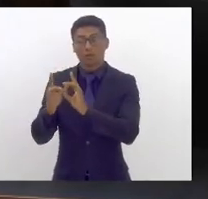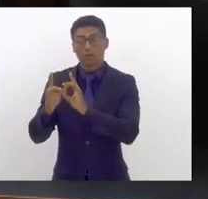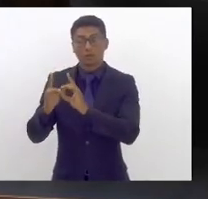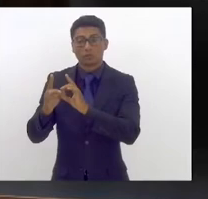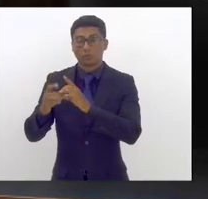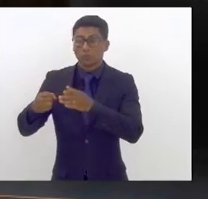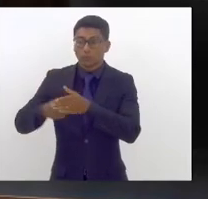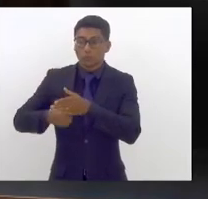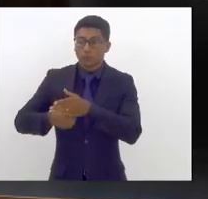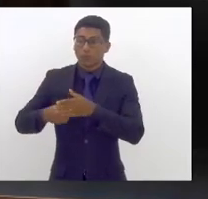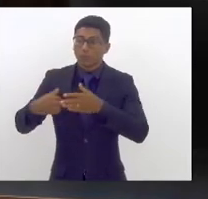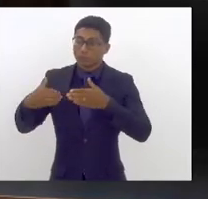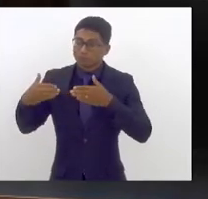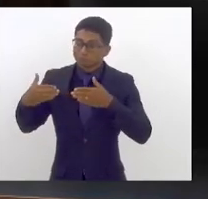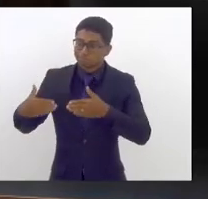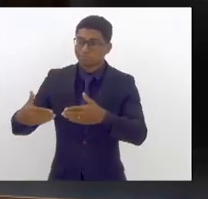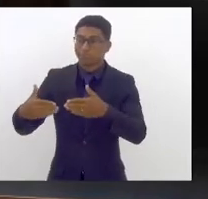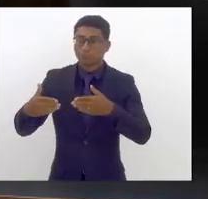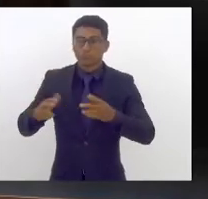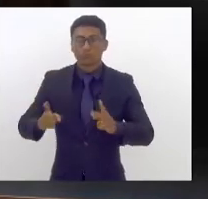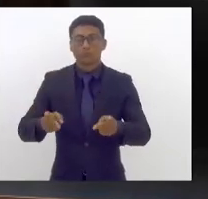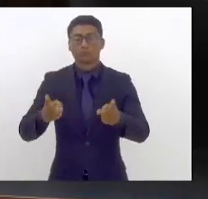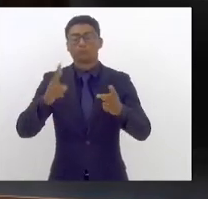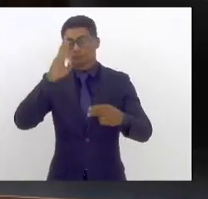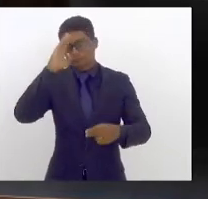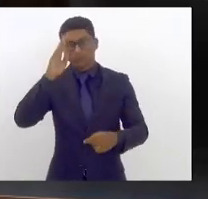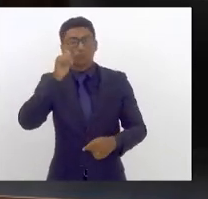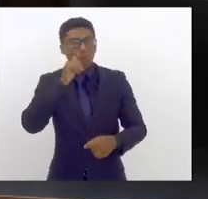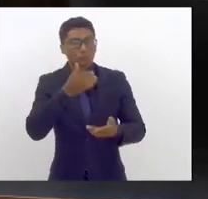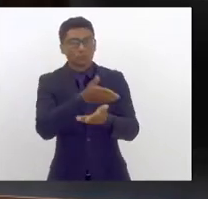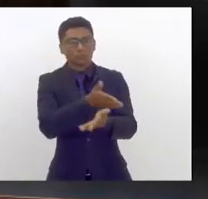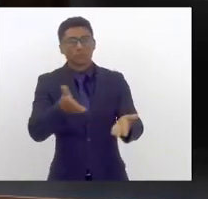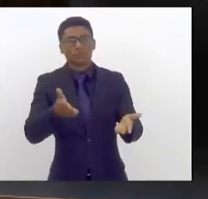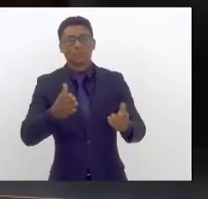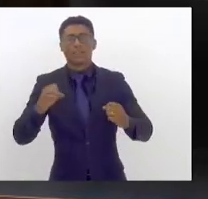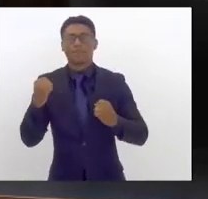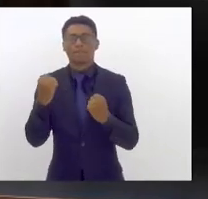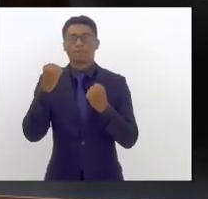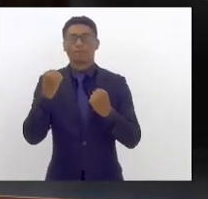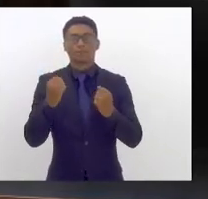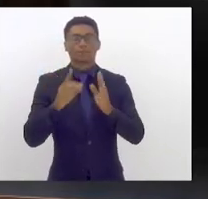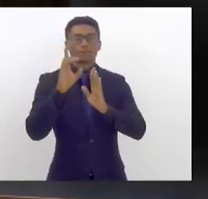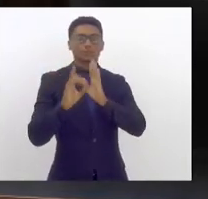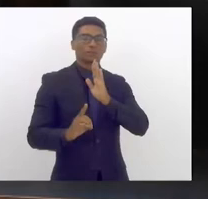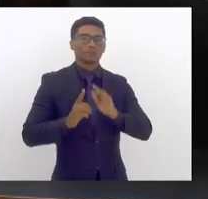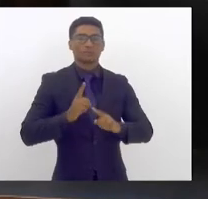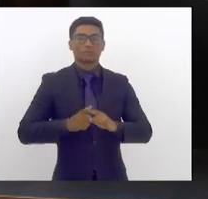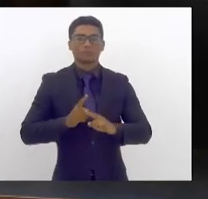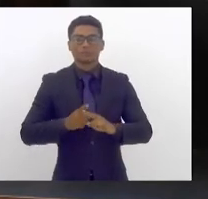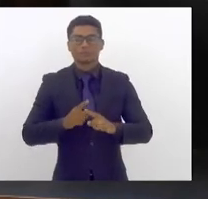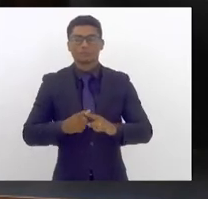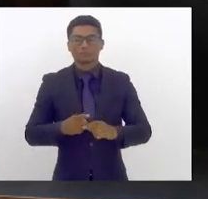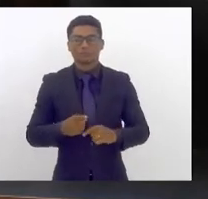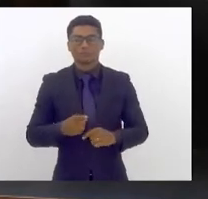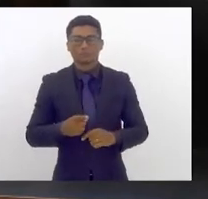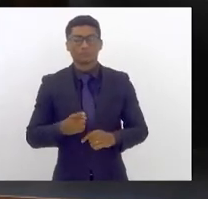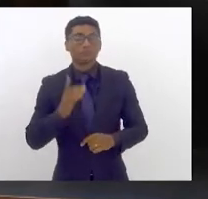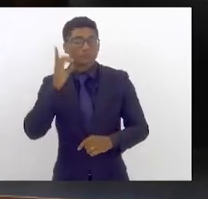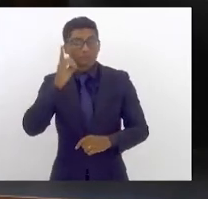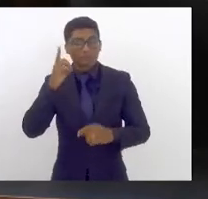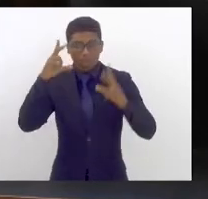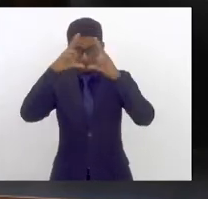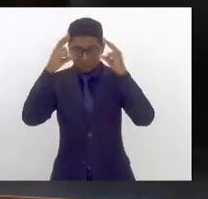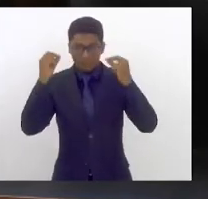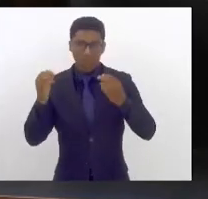principalmente em defesa do direito das mulheres porque nós defendemos diversas maneiras como a deputado